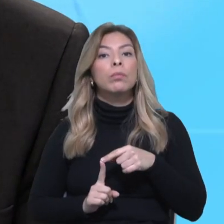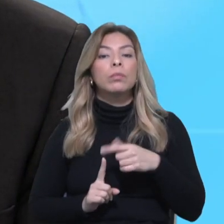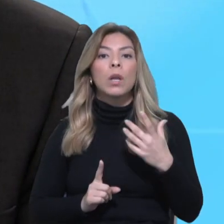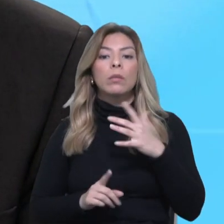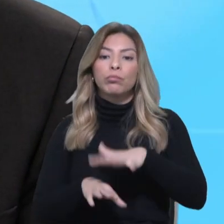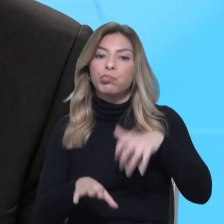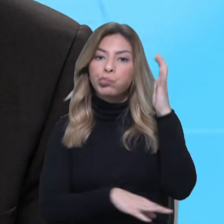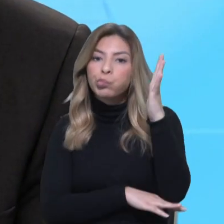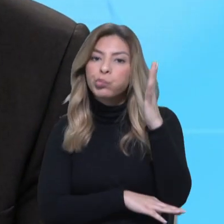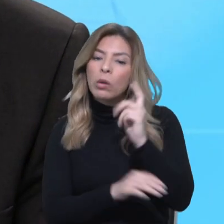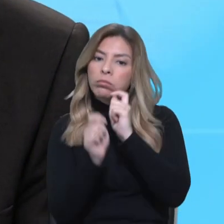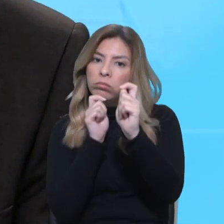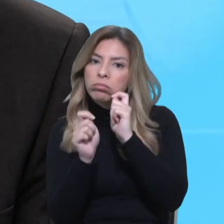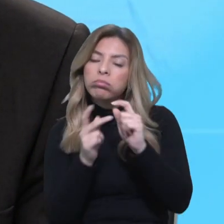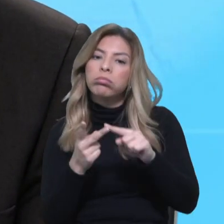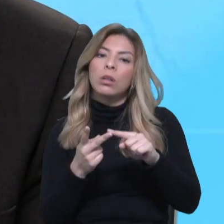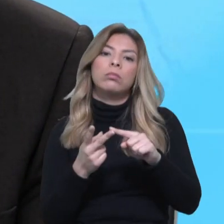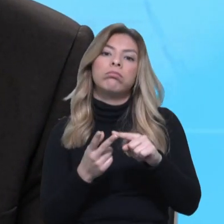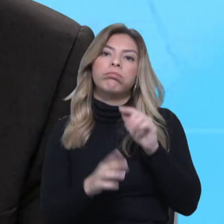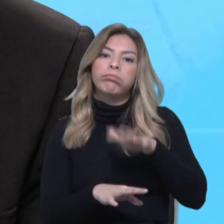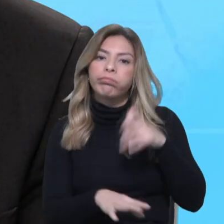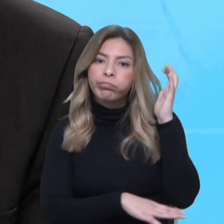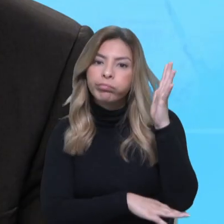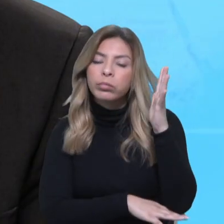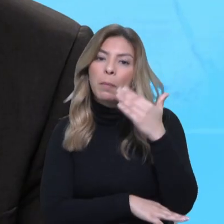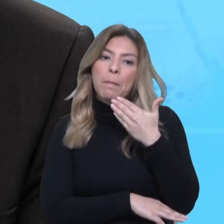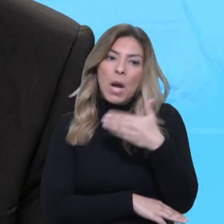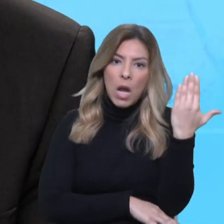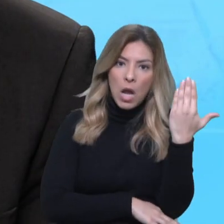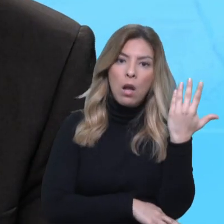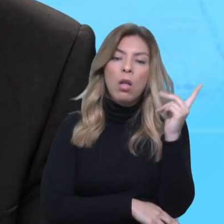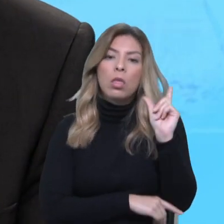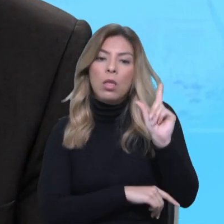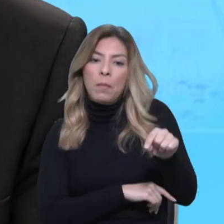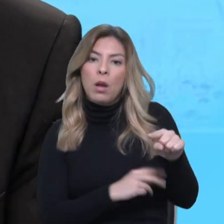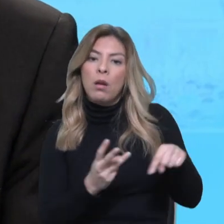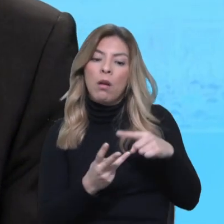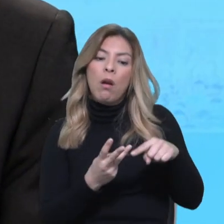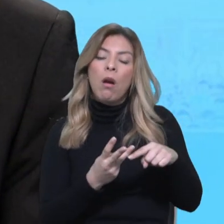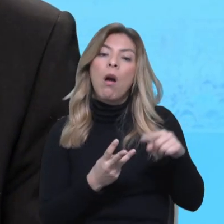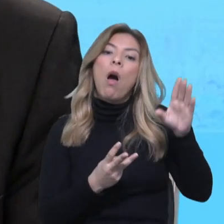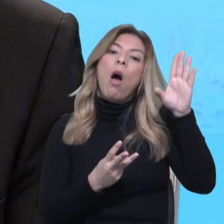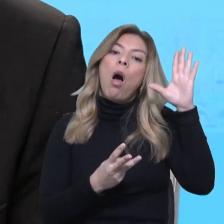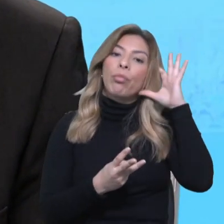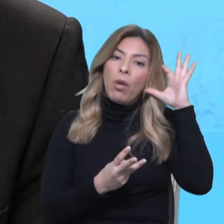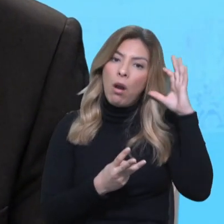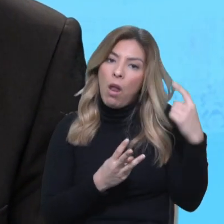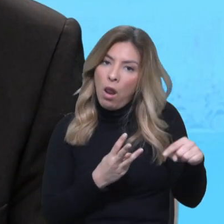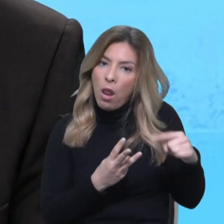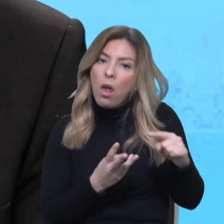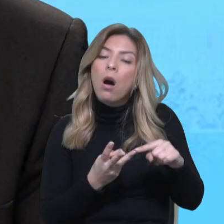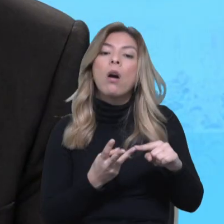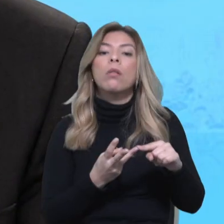conferências. Temos conferências de manhã e depois temos também à tarde, e à tarde temos também um